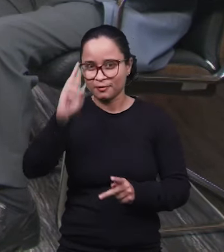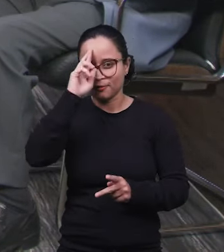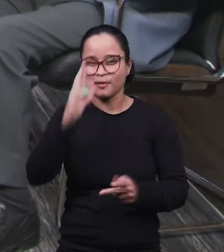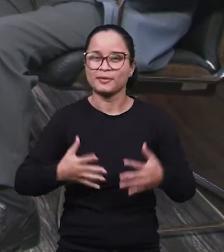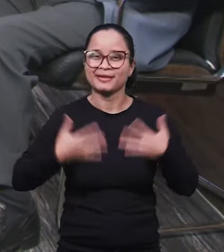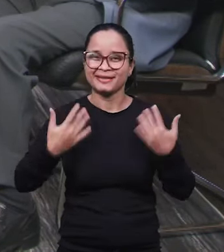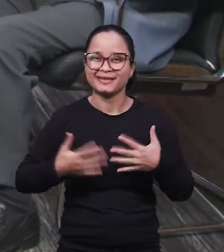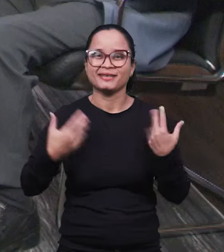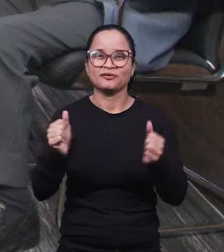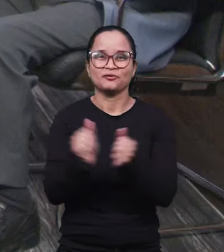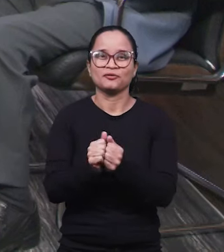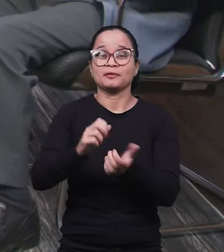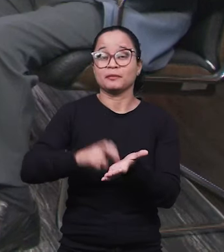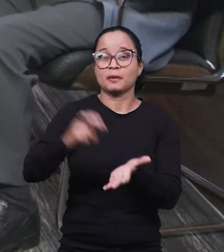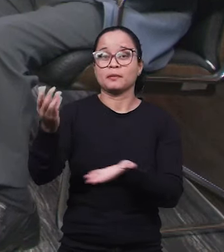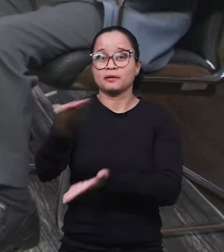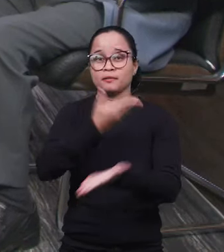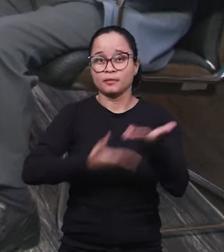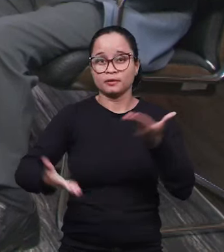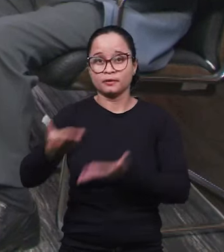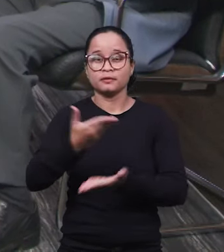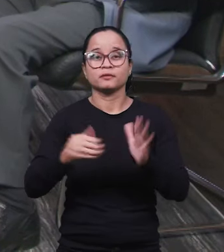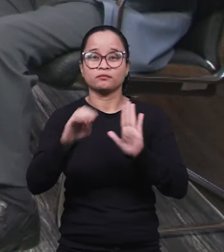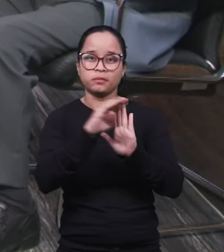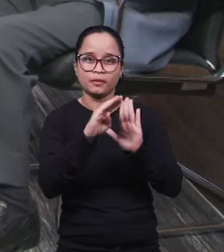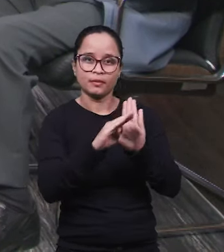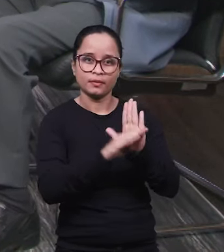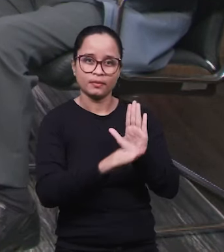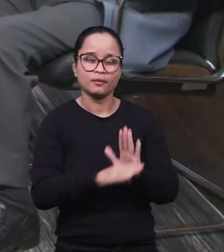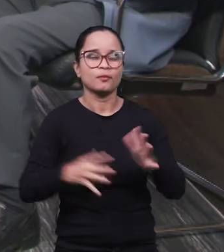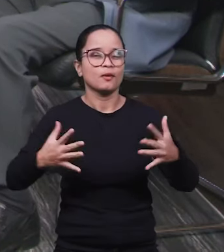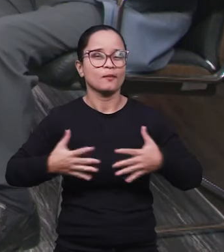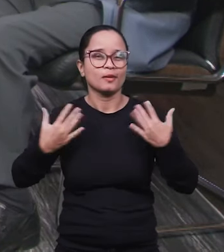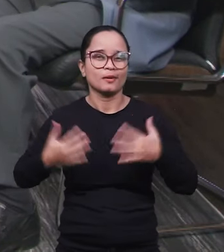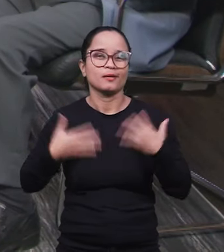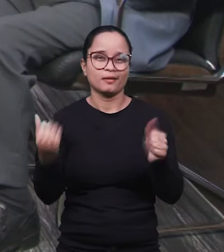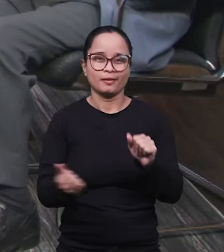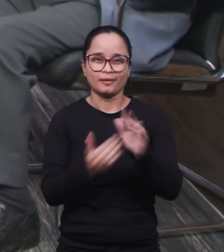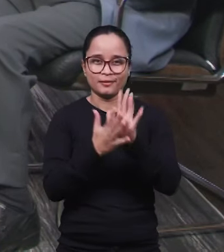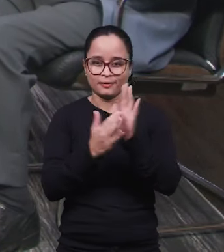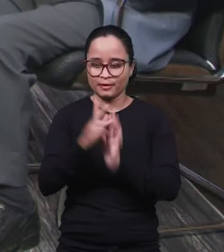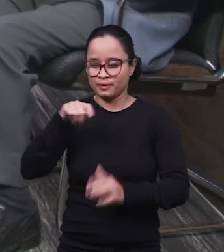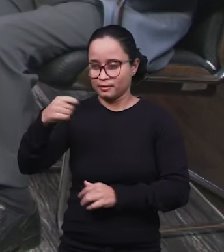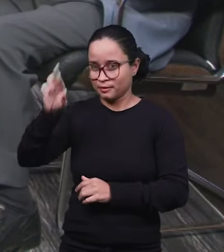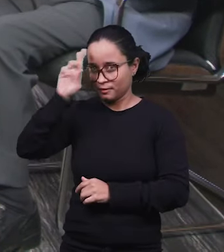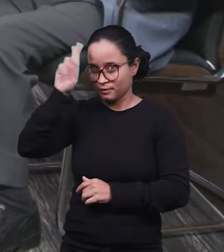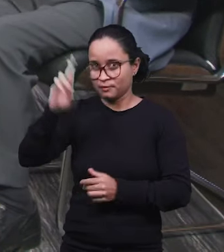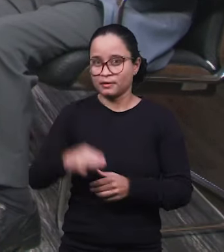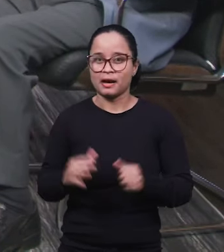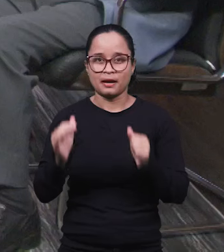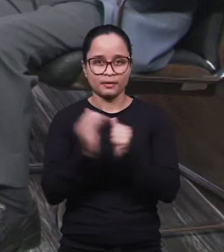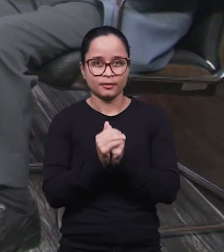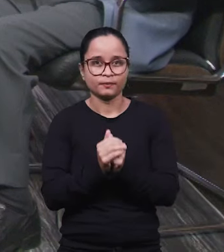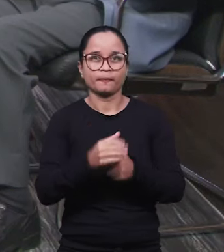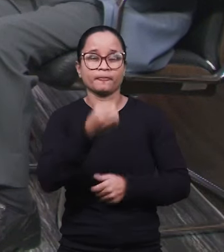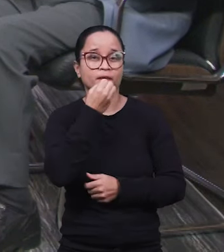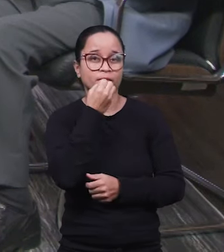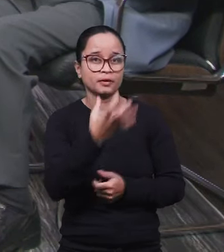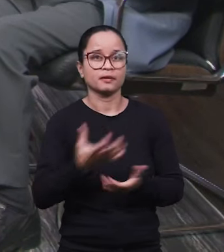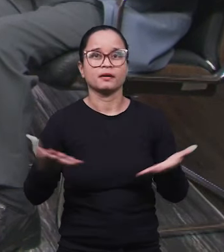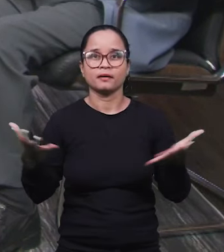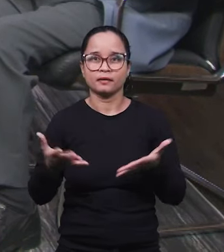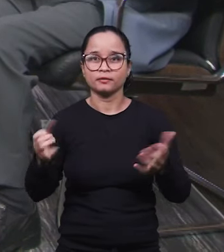né, participando desse programa. Uma grande alegria, louvado seja o nome do Senhor. Amém, muito bem. Agora sim,